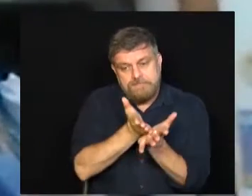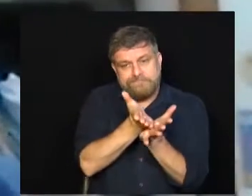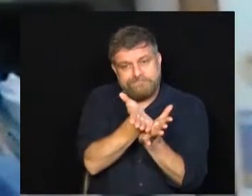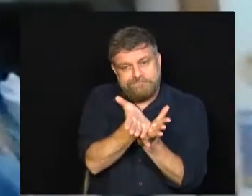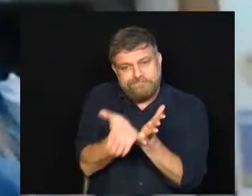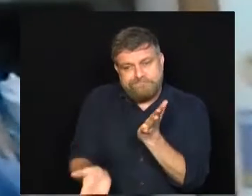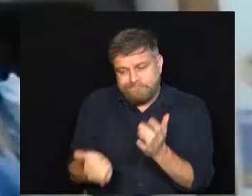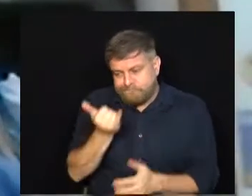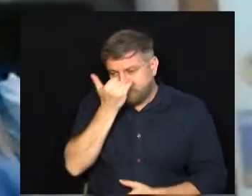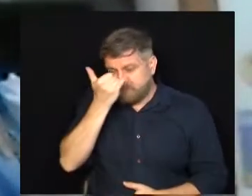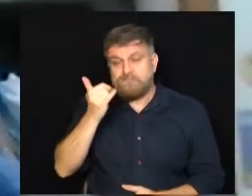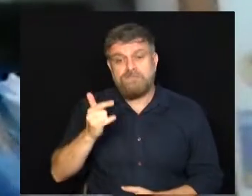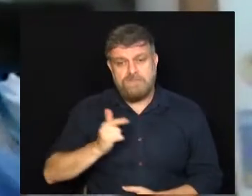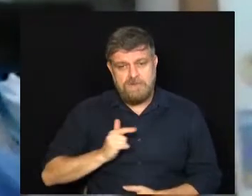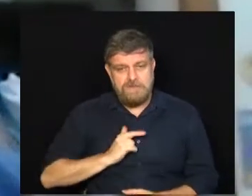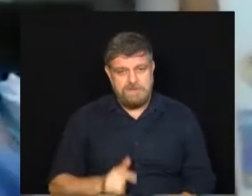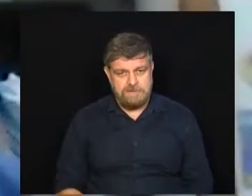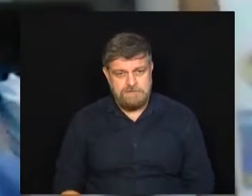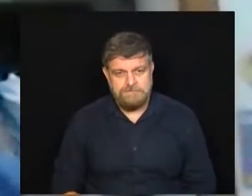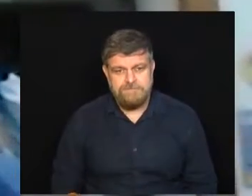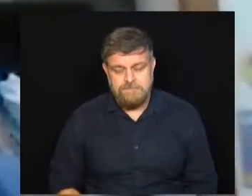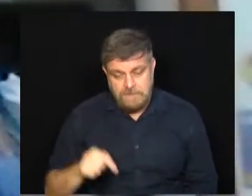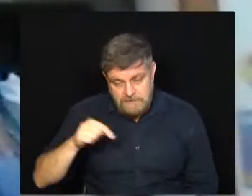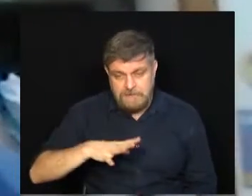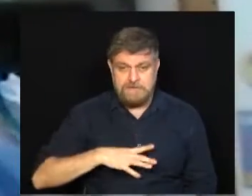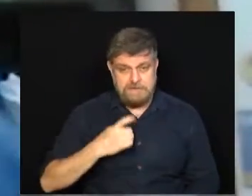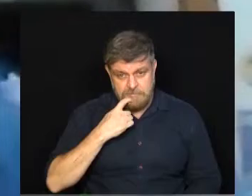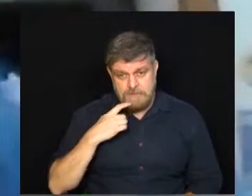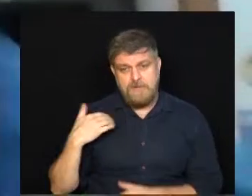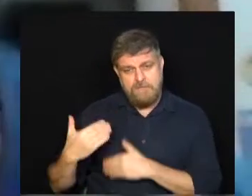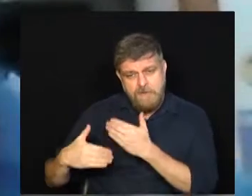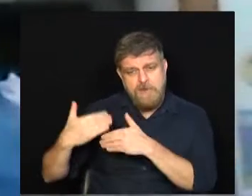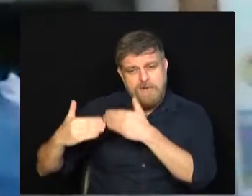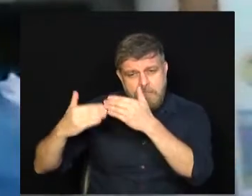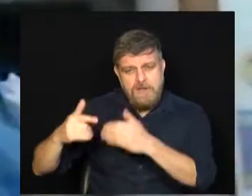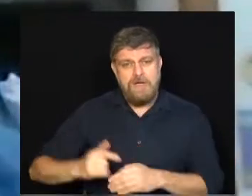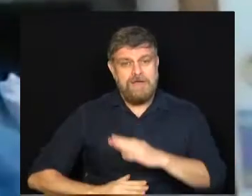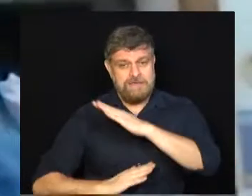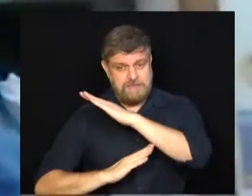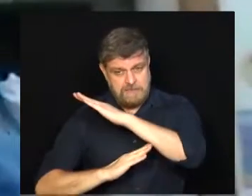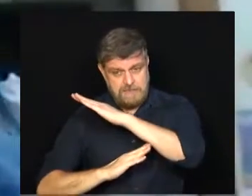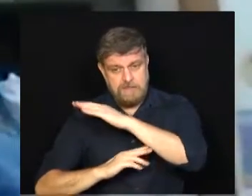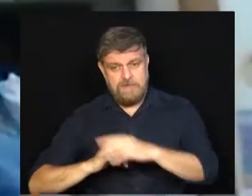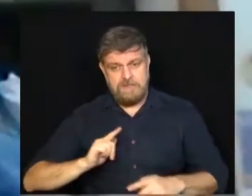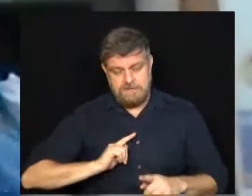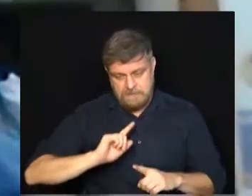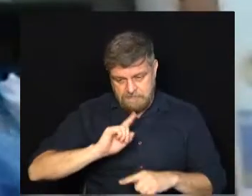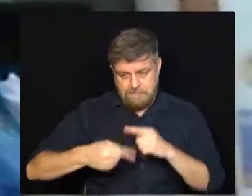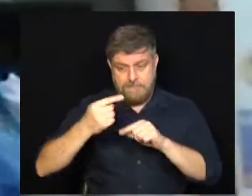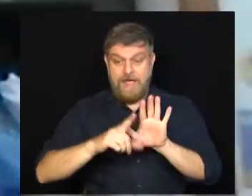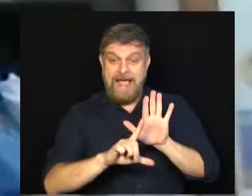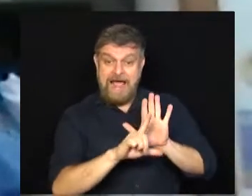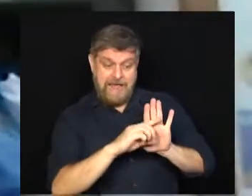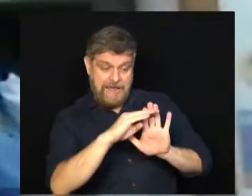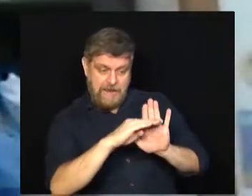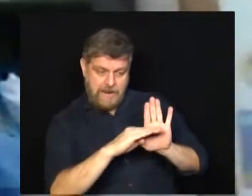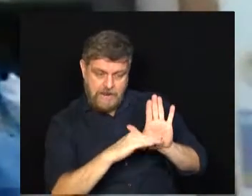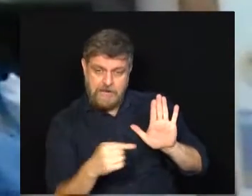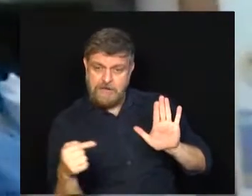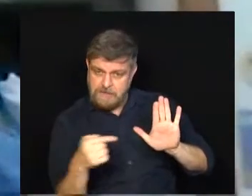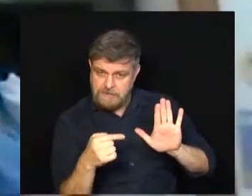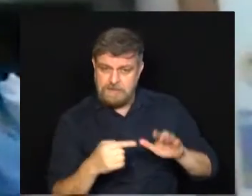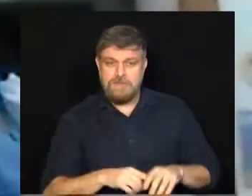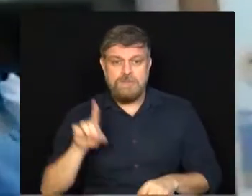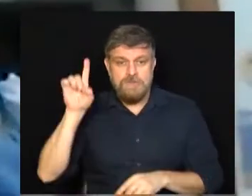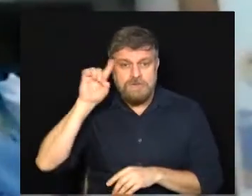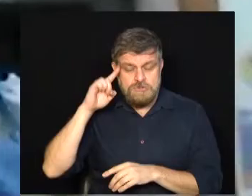nós tivemos, num certo período de avanço, tivemos a conquista na Câmara de leis reconhecendo o dia